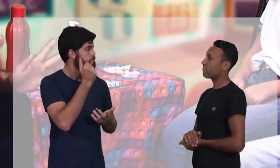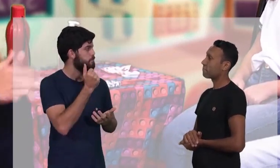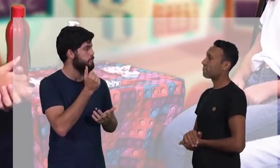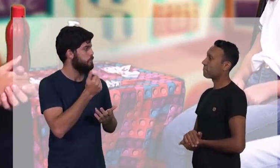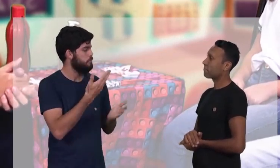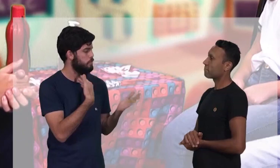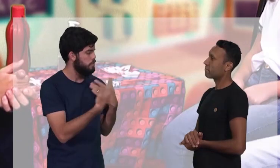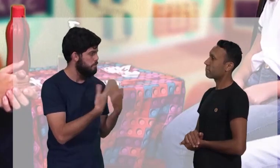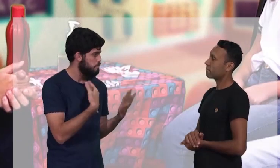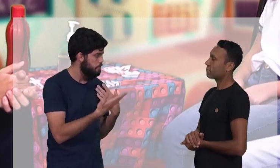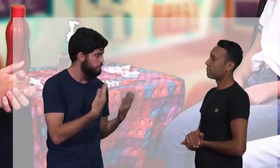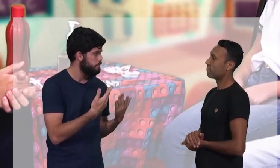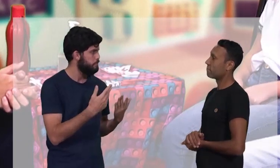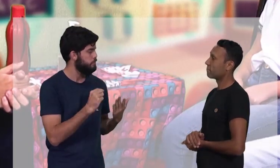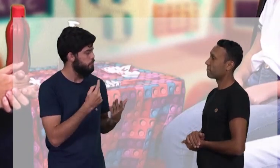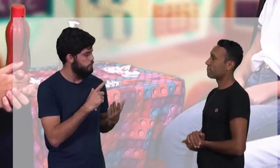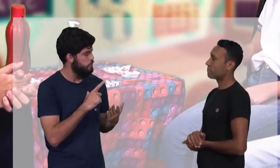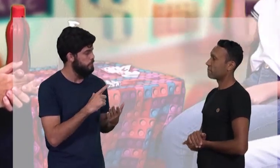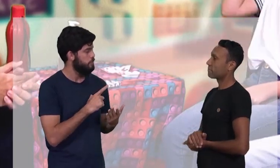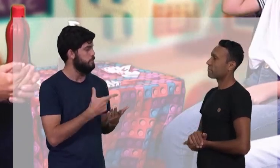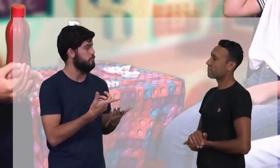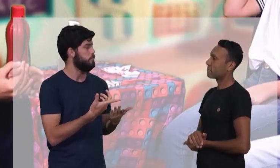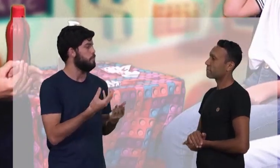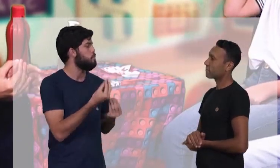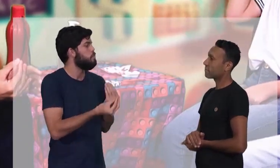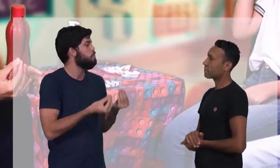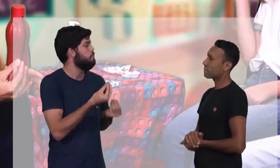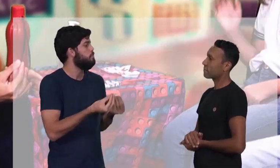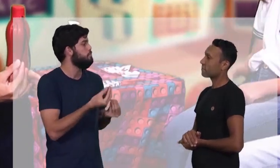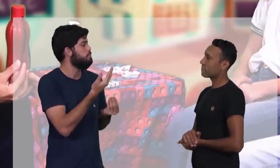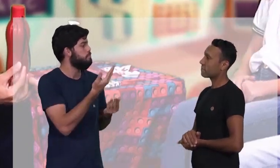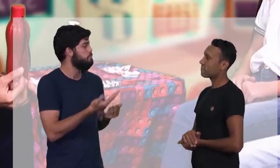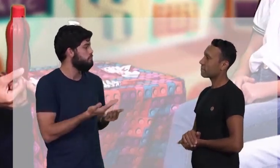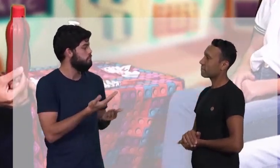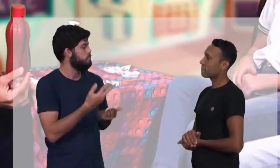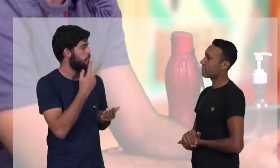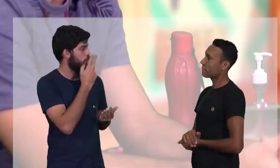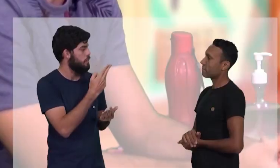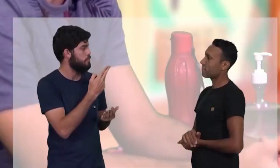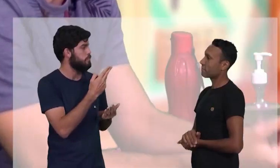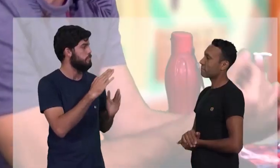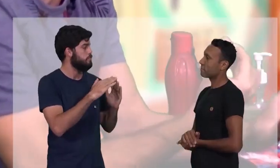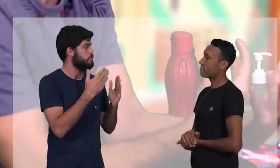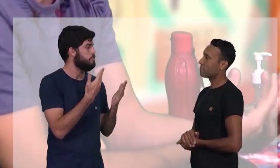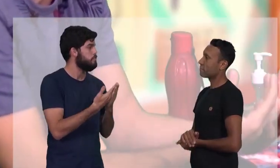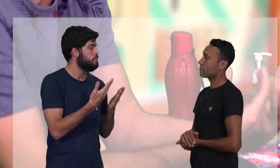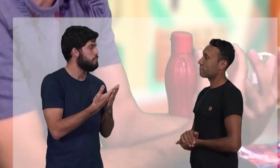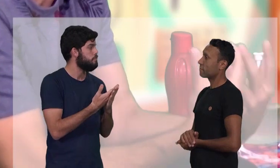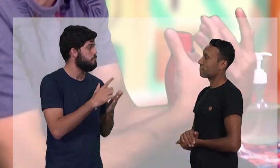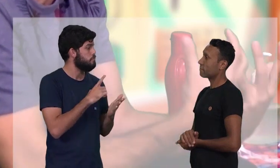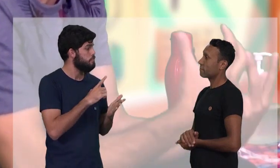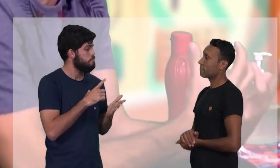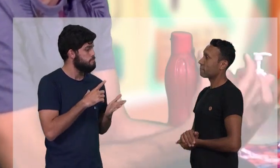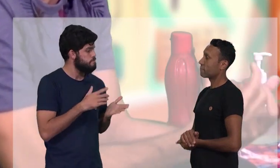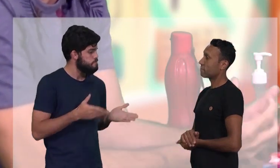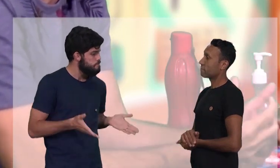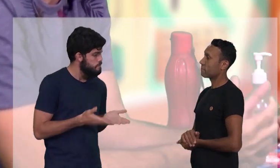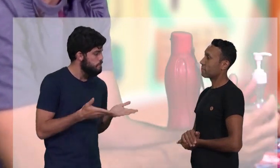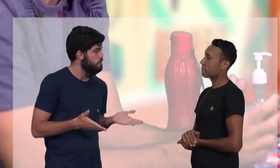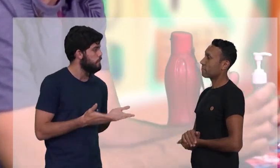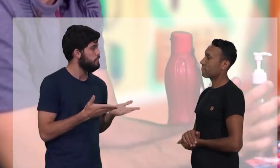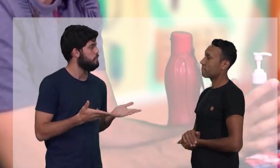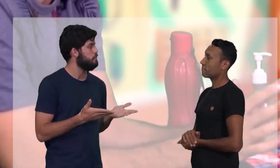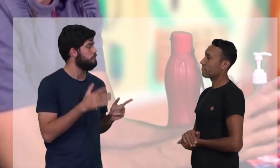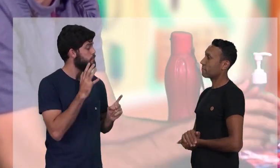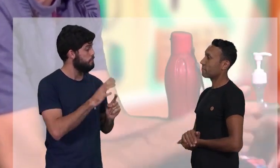nosso bate-papo leve aqui que nós estamos, como que vocês acham, né, que a escola tem provocado, tem instigado